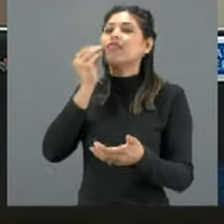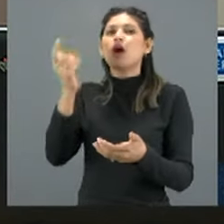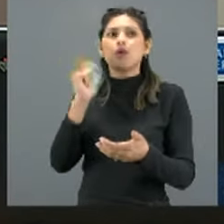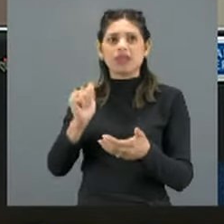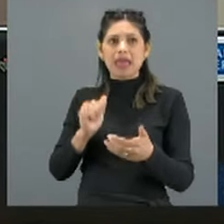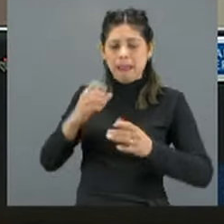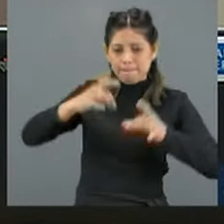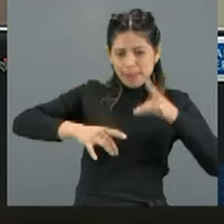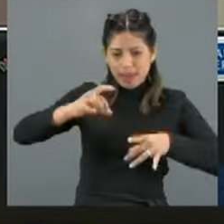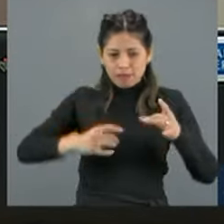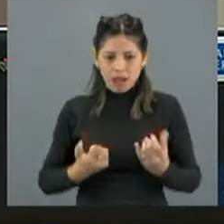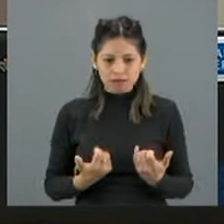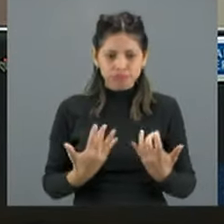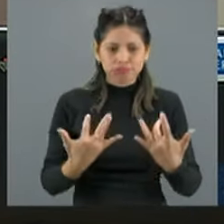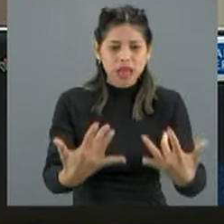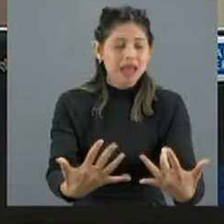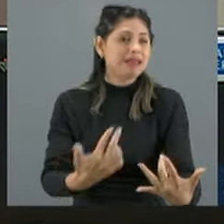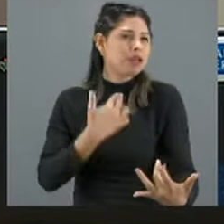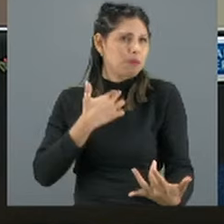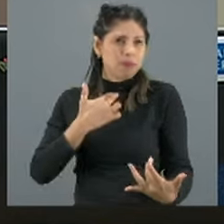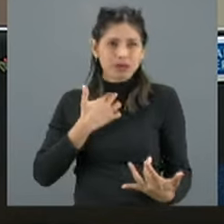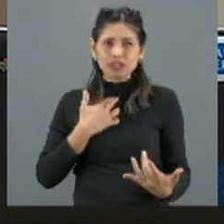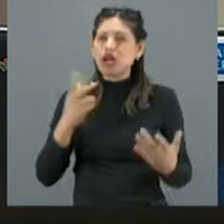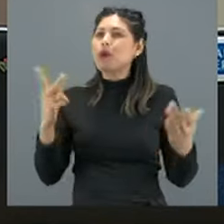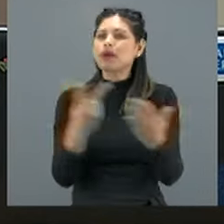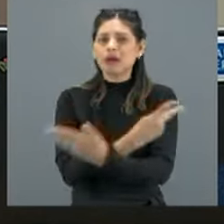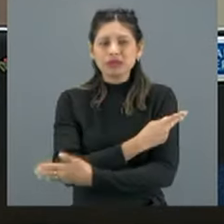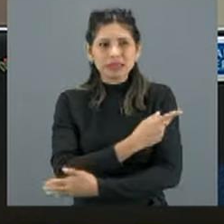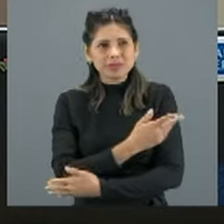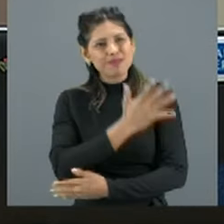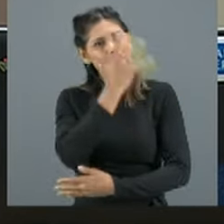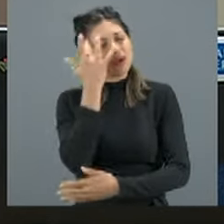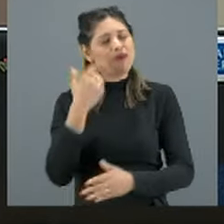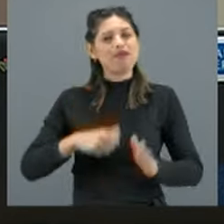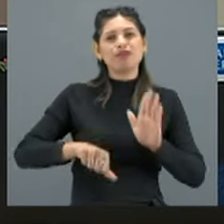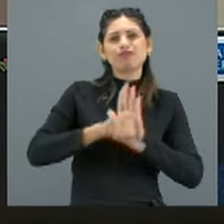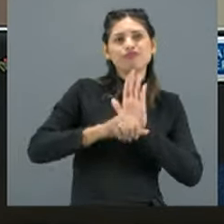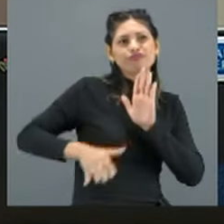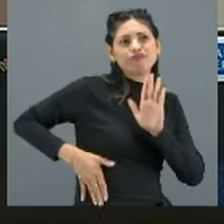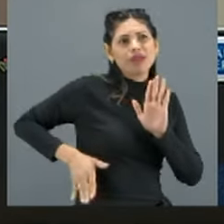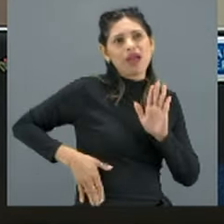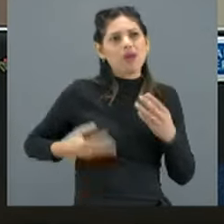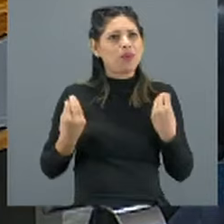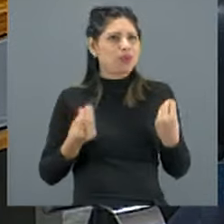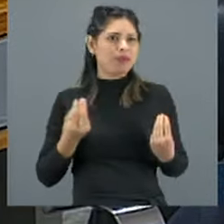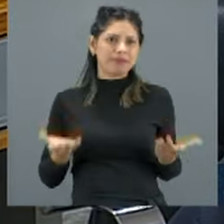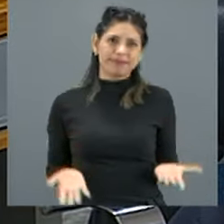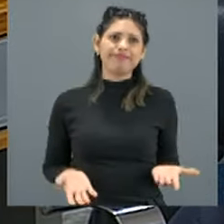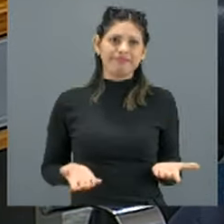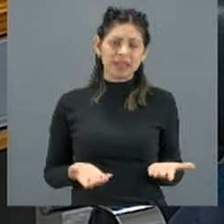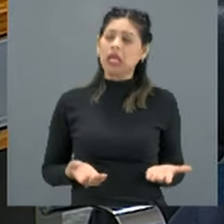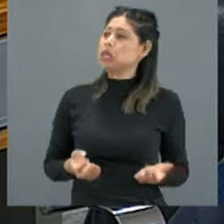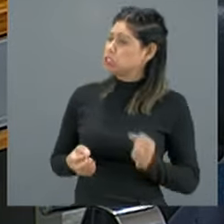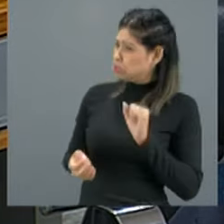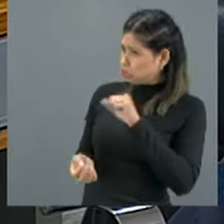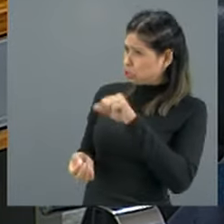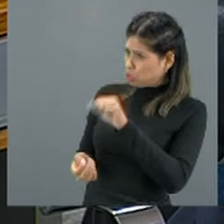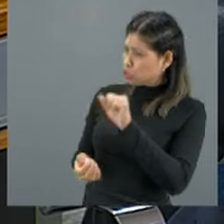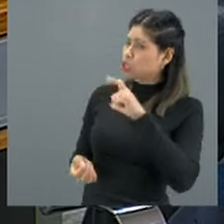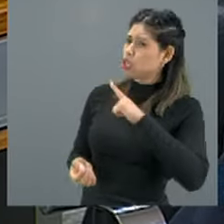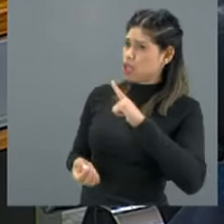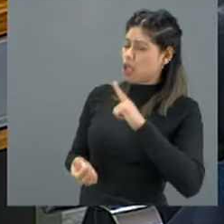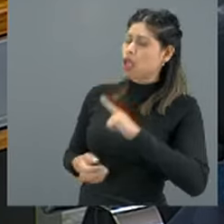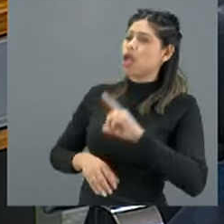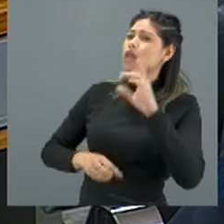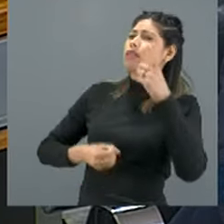é um marginal, é um bandido, aí começa o conflito, essa guerra civil. Senador Mourão. É, o caso também lá no Pará, o Pará é um